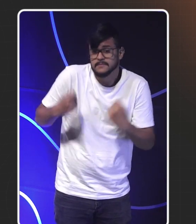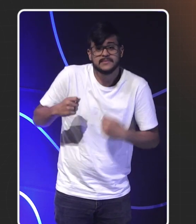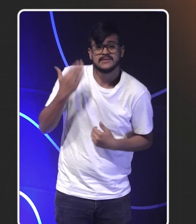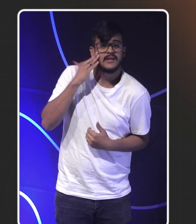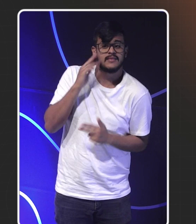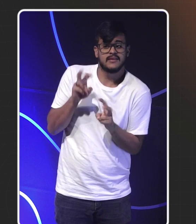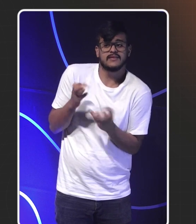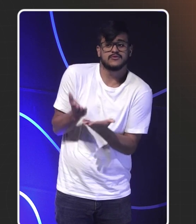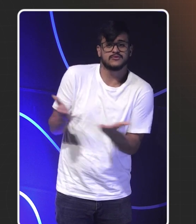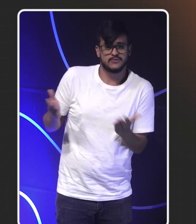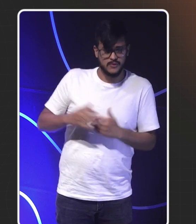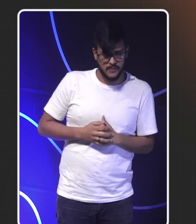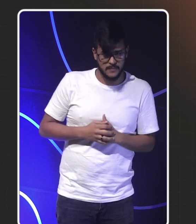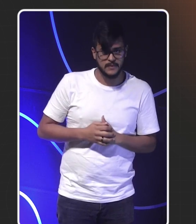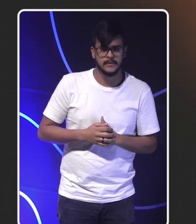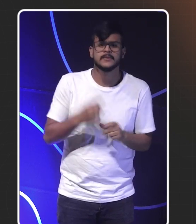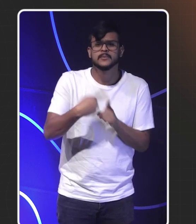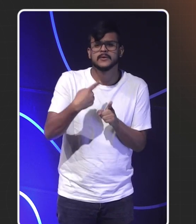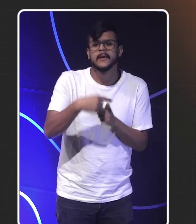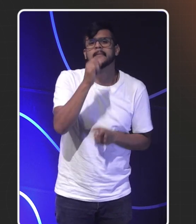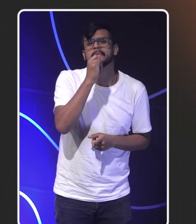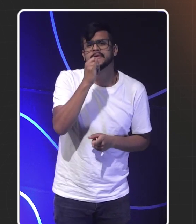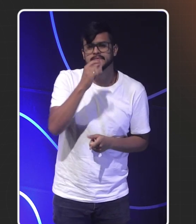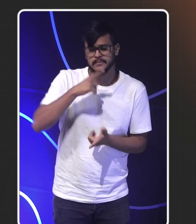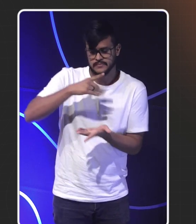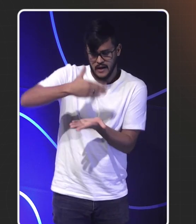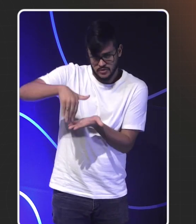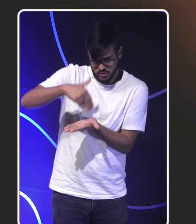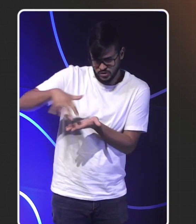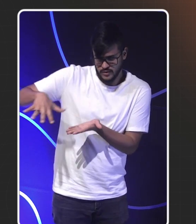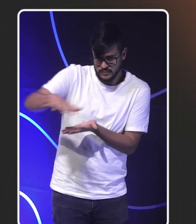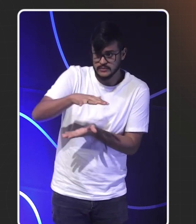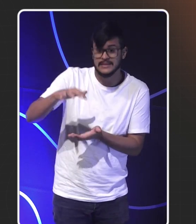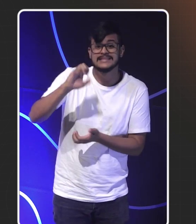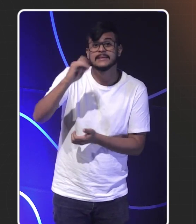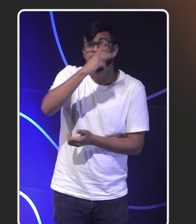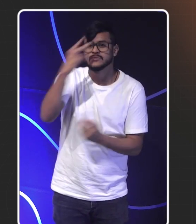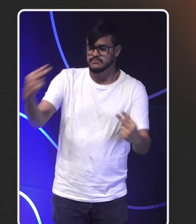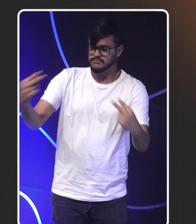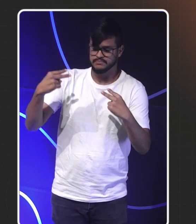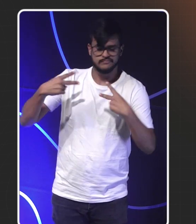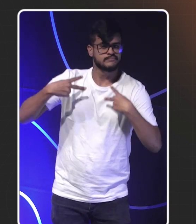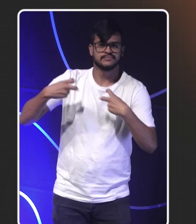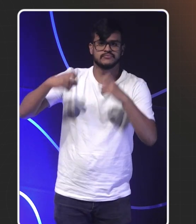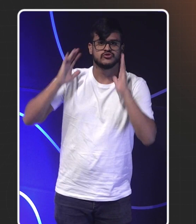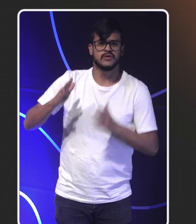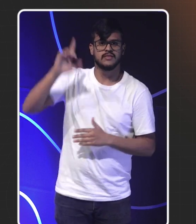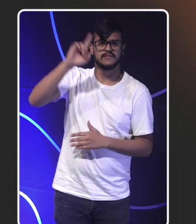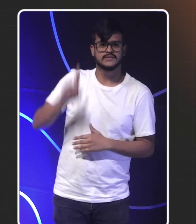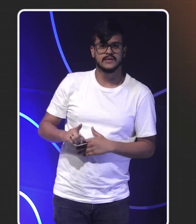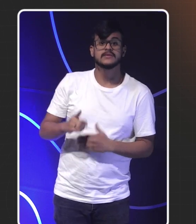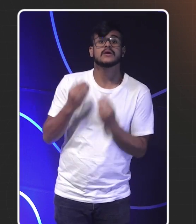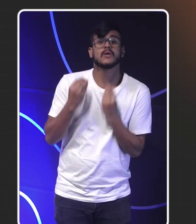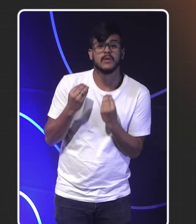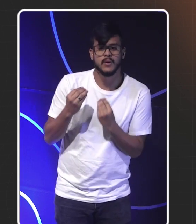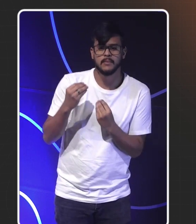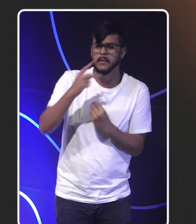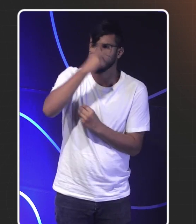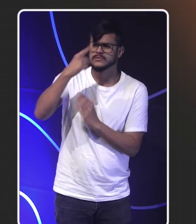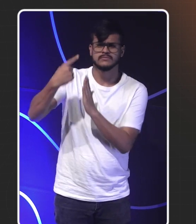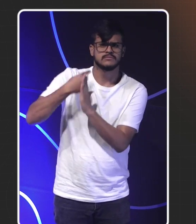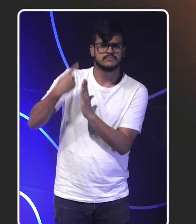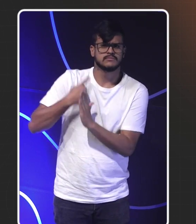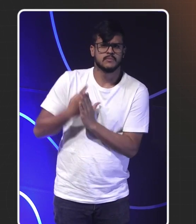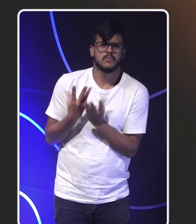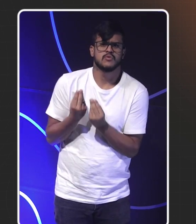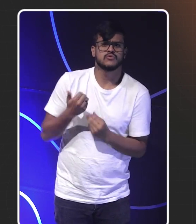aqui a agência, as pessoas que têm deficiências visíveis, elas têm um volume de consulta de marcas, de orçamentos muito maior,